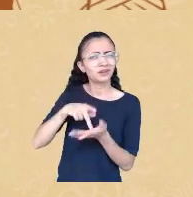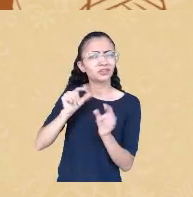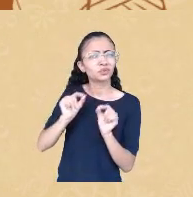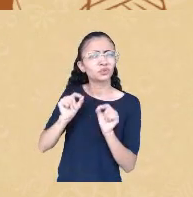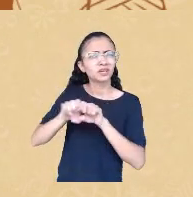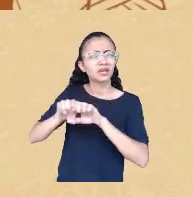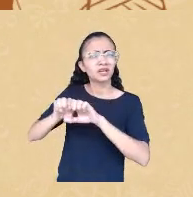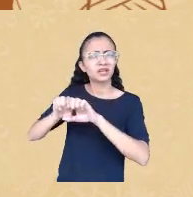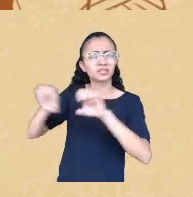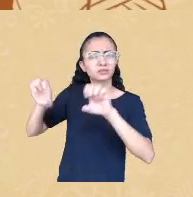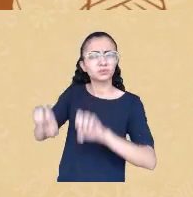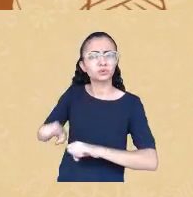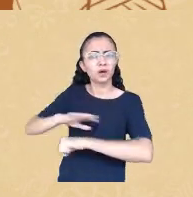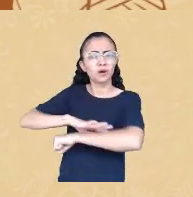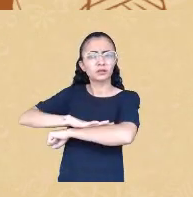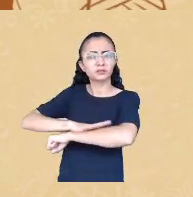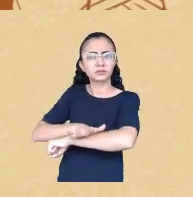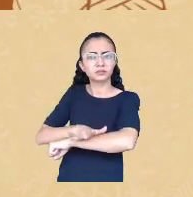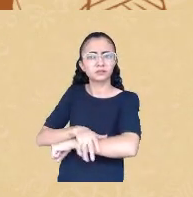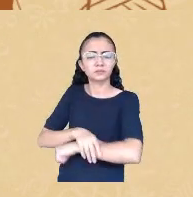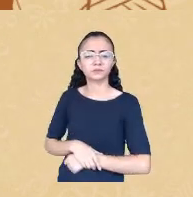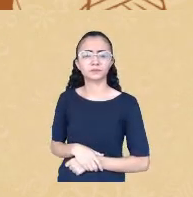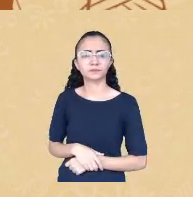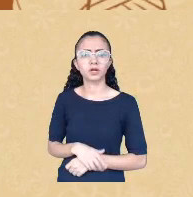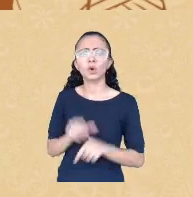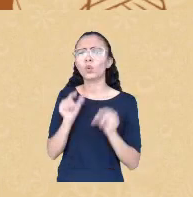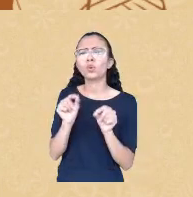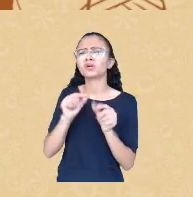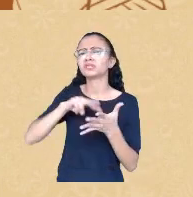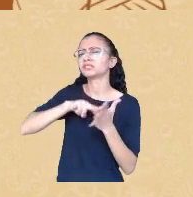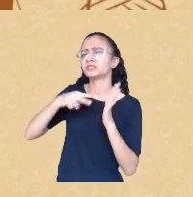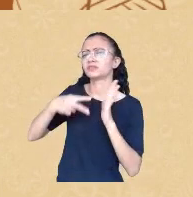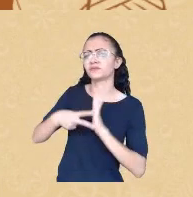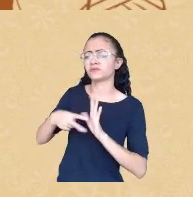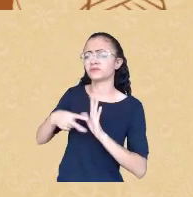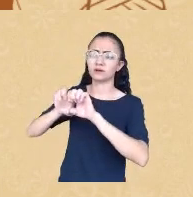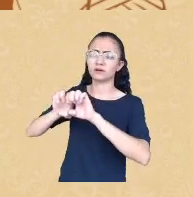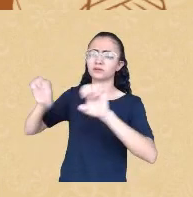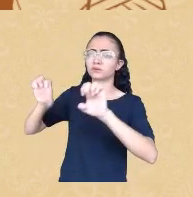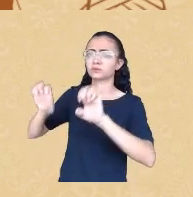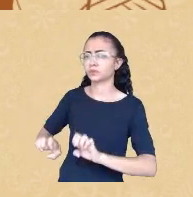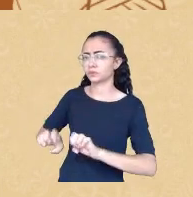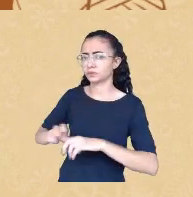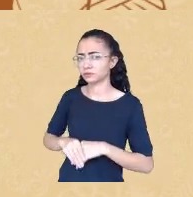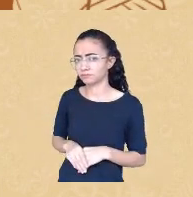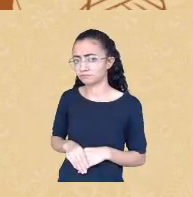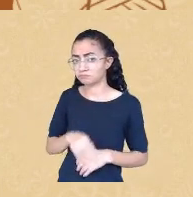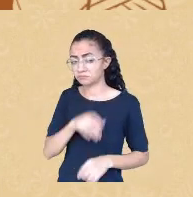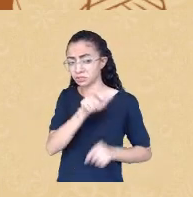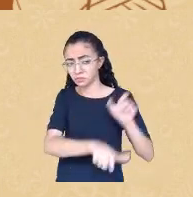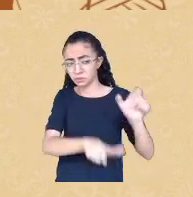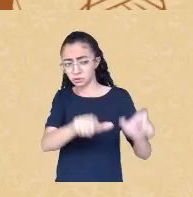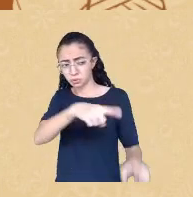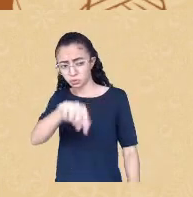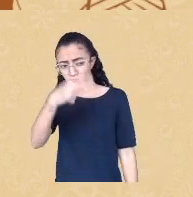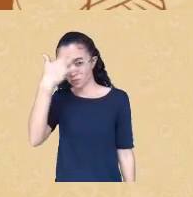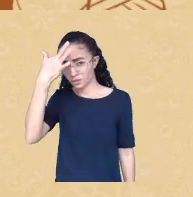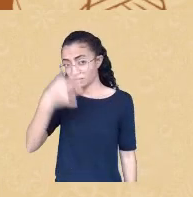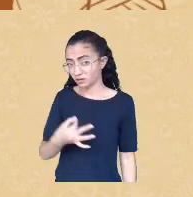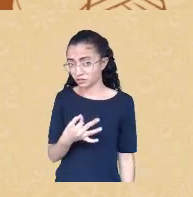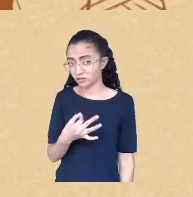se está entendendo por estrutura? Né? E será que as pessoas estão entendendo que esta sociedade, por